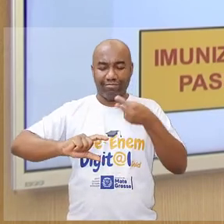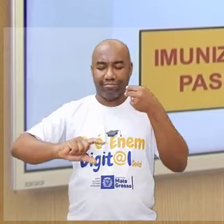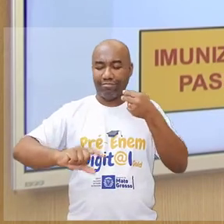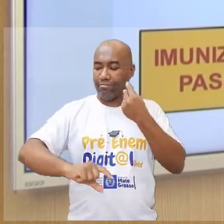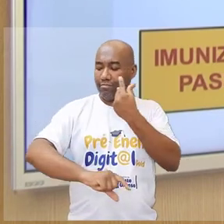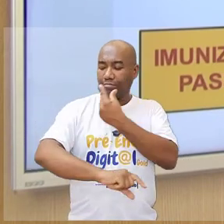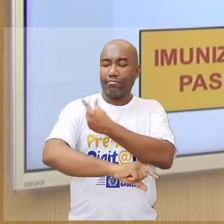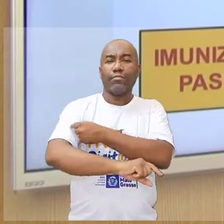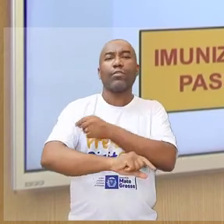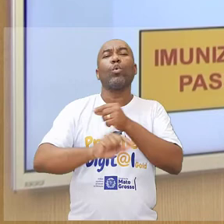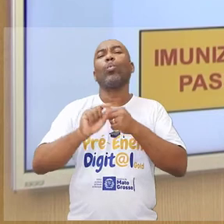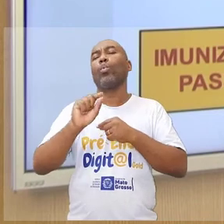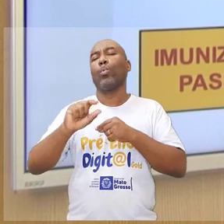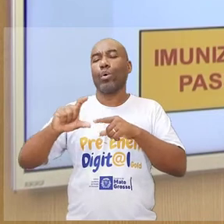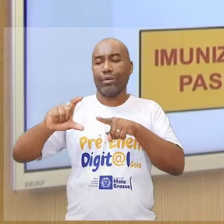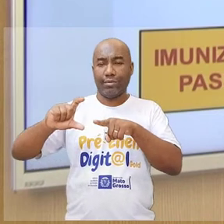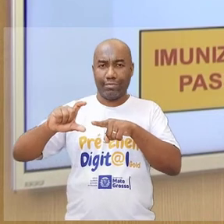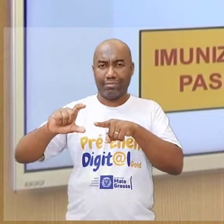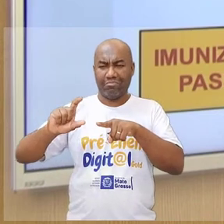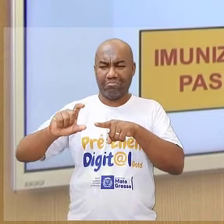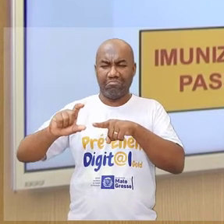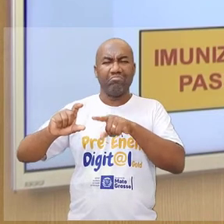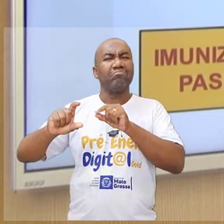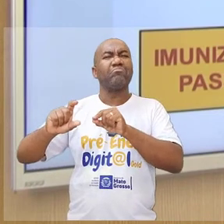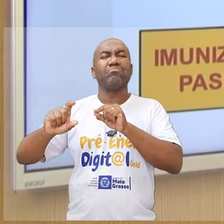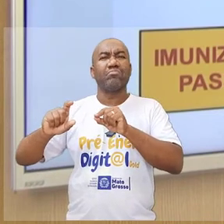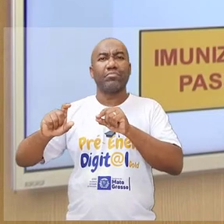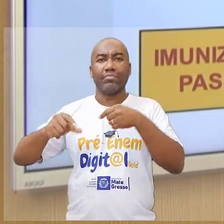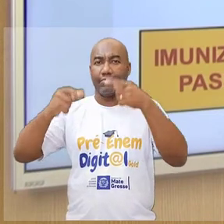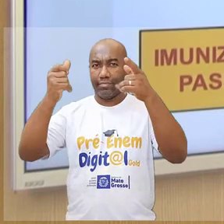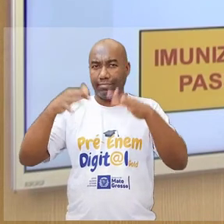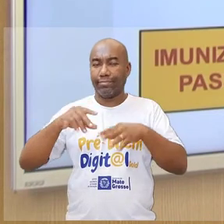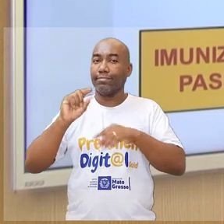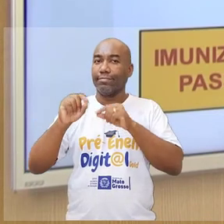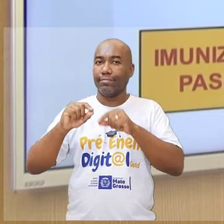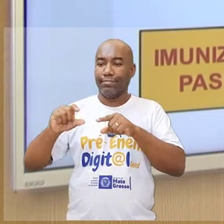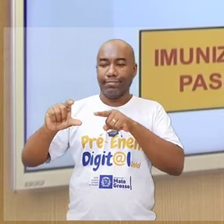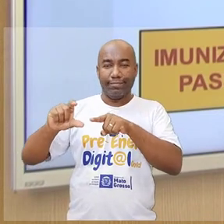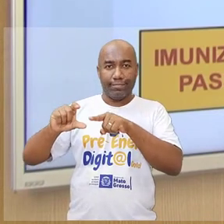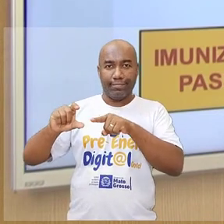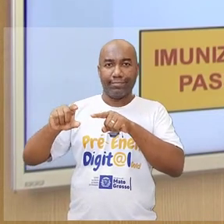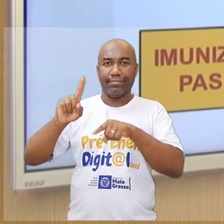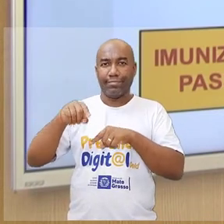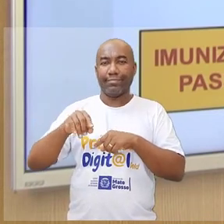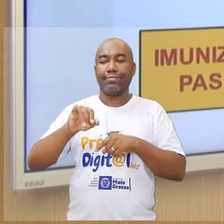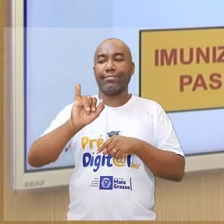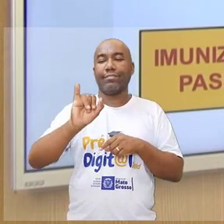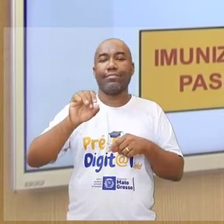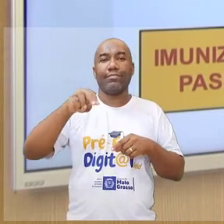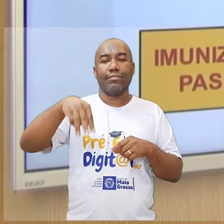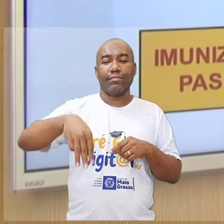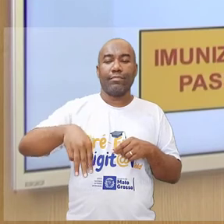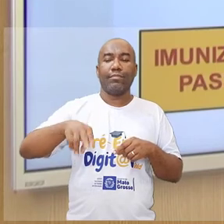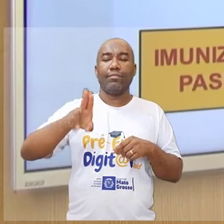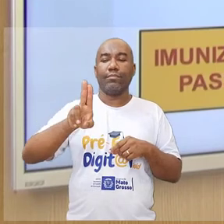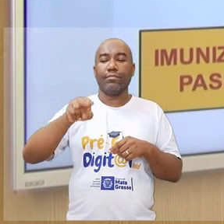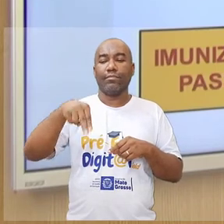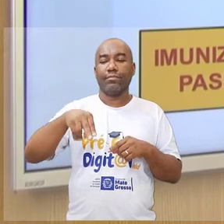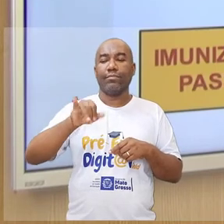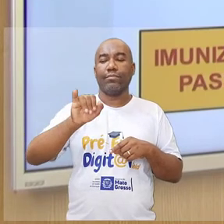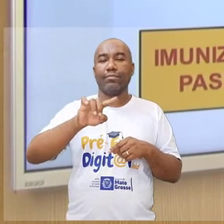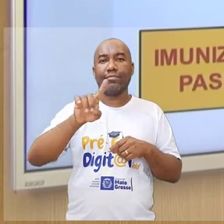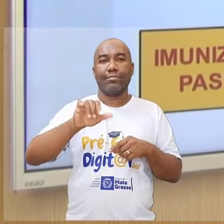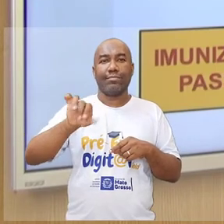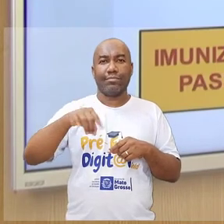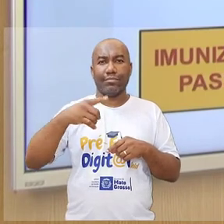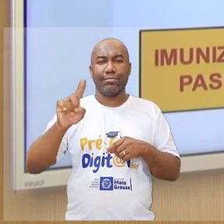uma vacina? A vacina é um processo de imunização